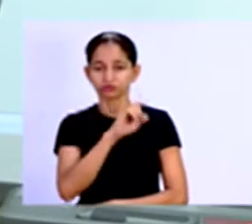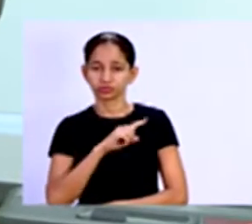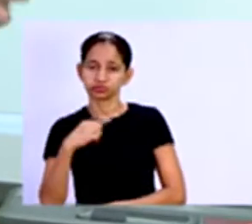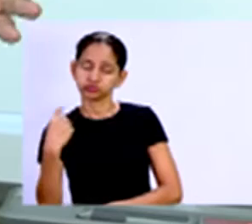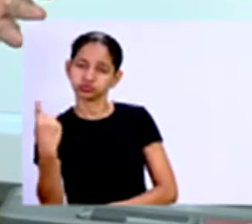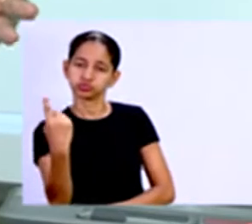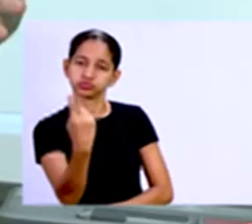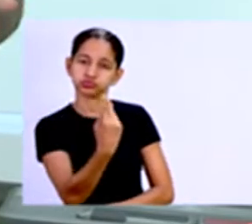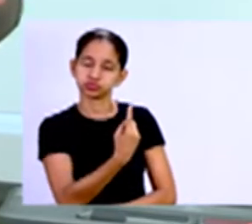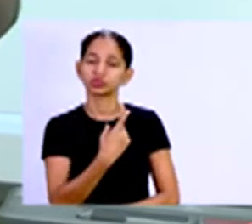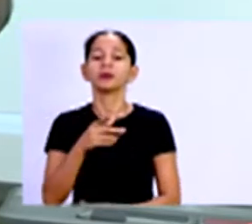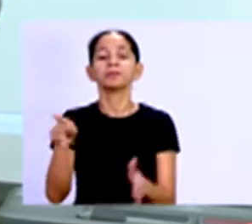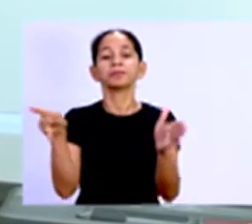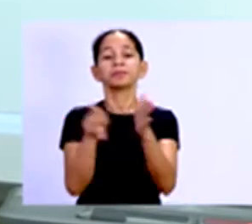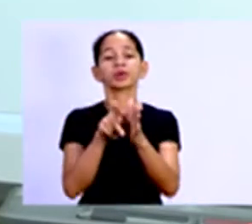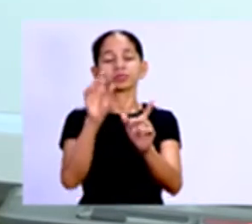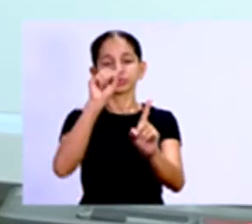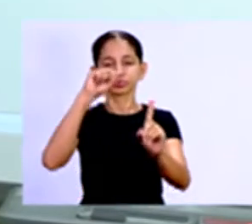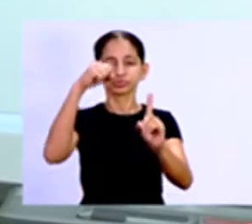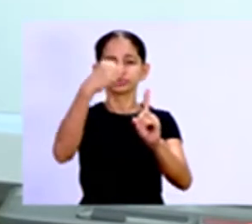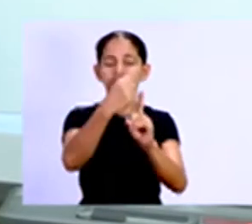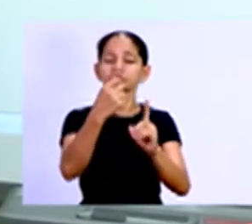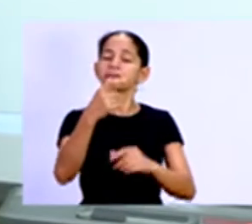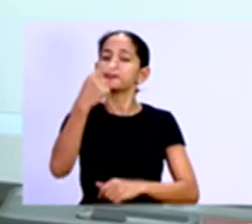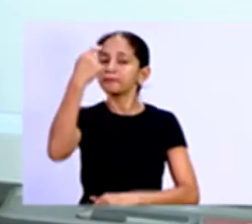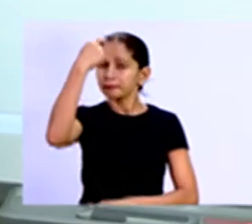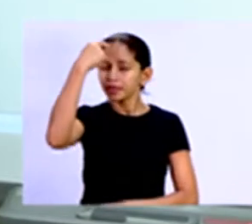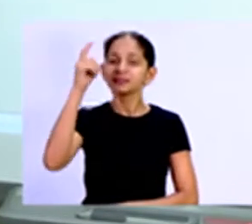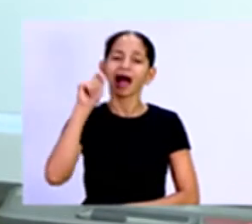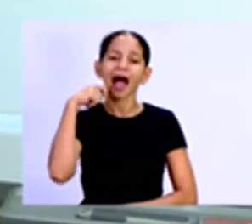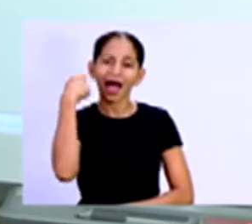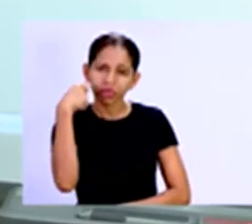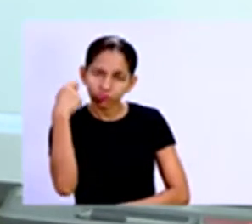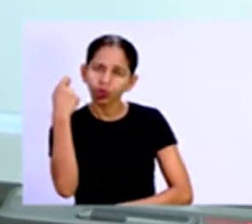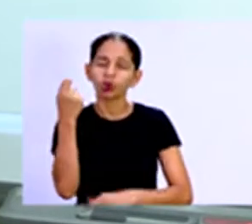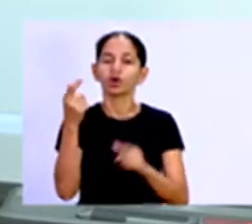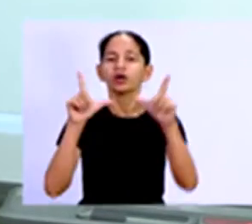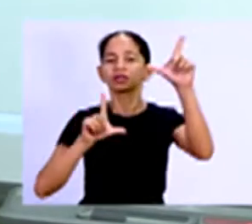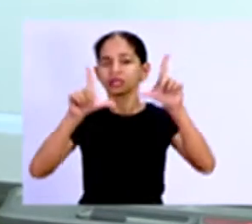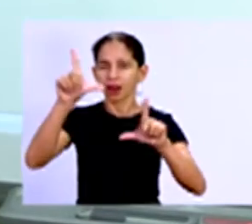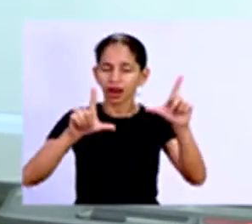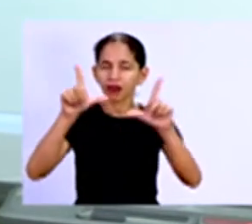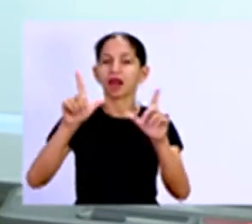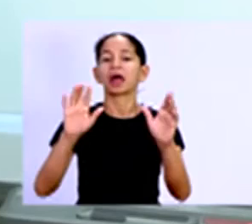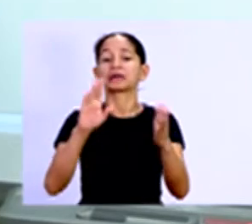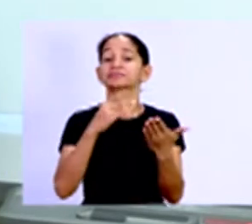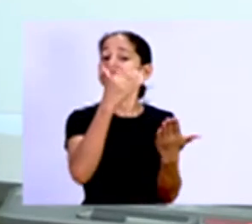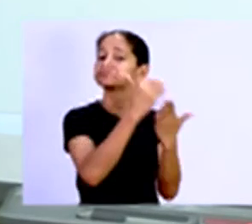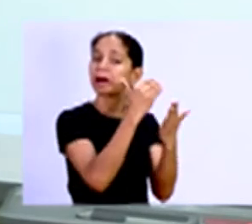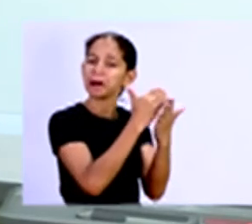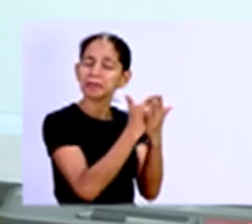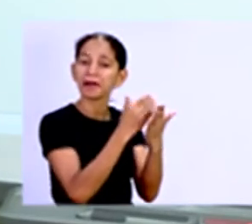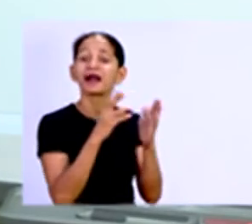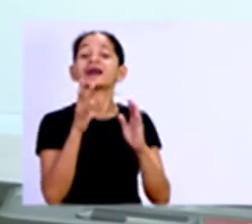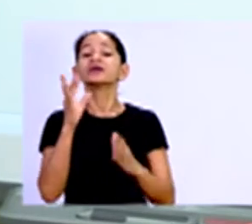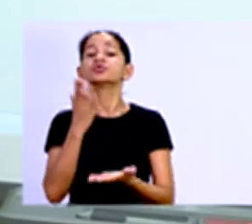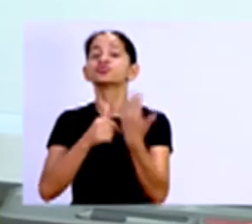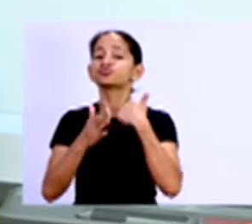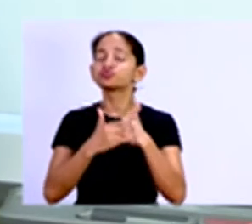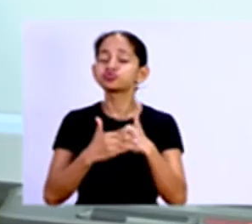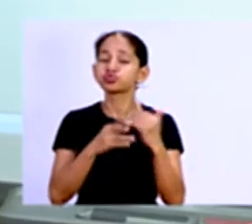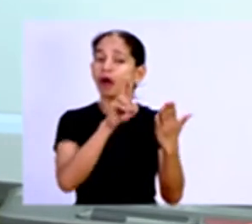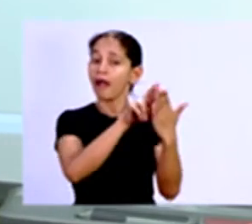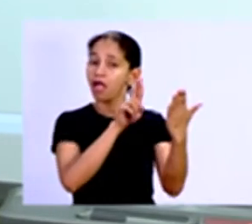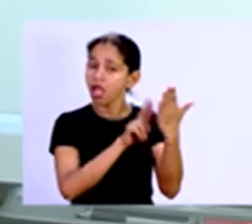atores sociais. Pense num ator profissional. Ele ganha um script, ele decora